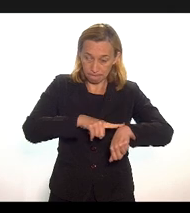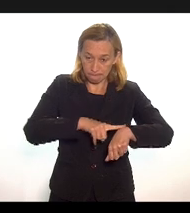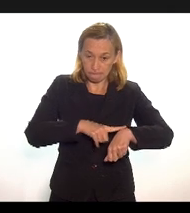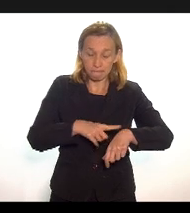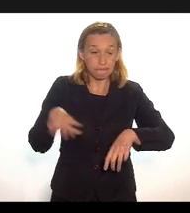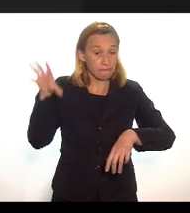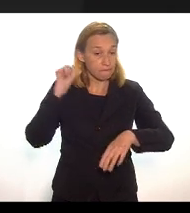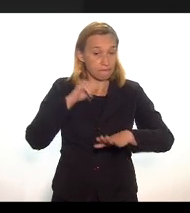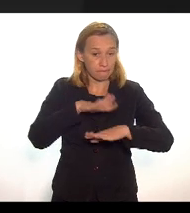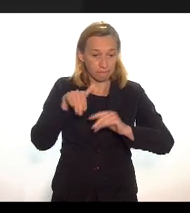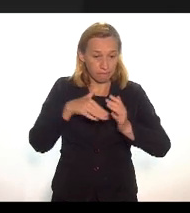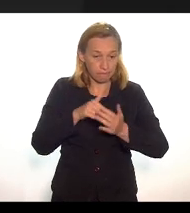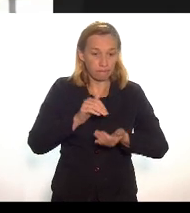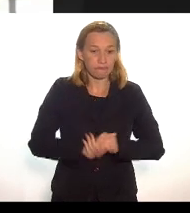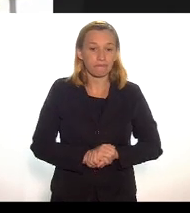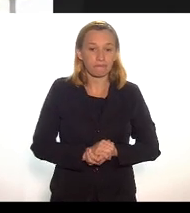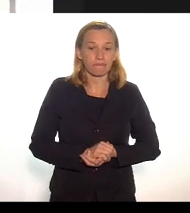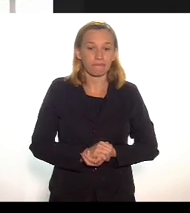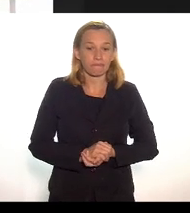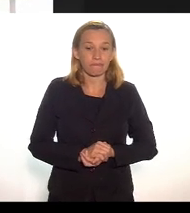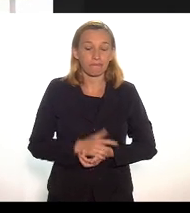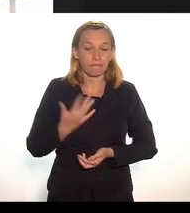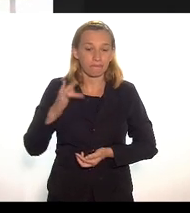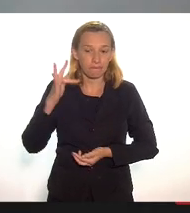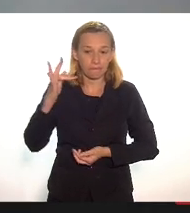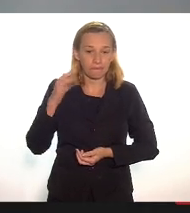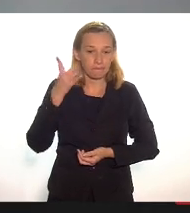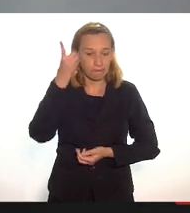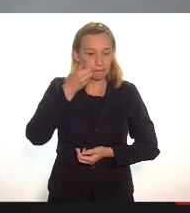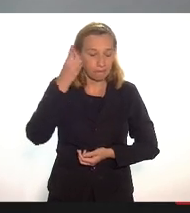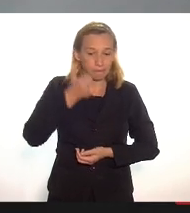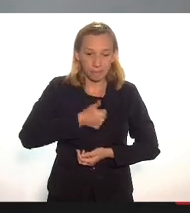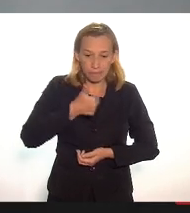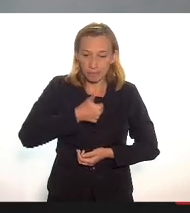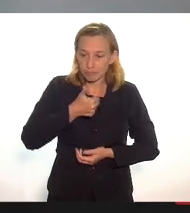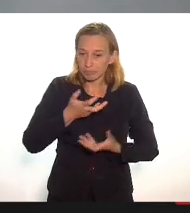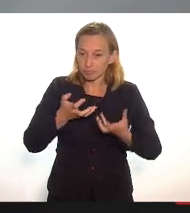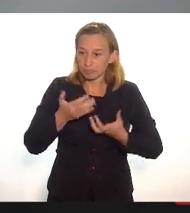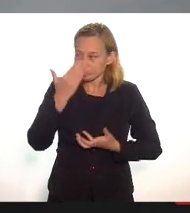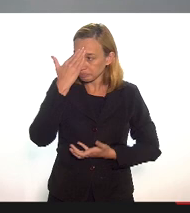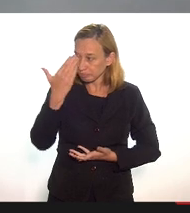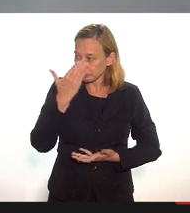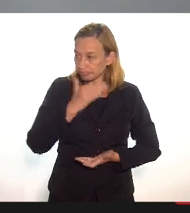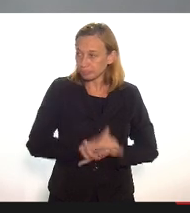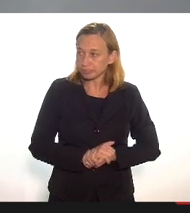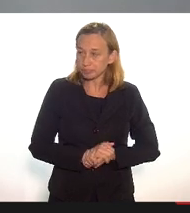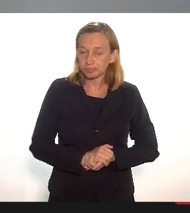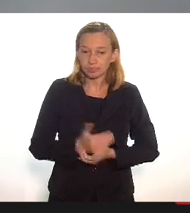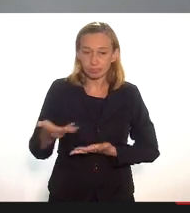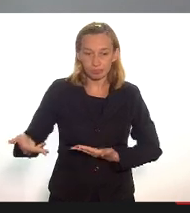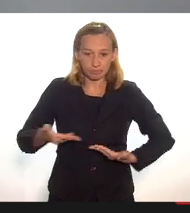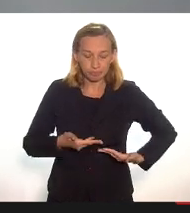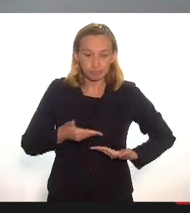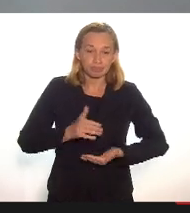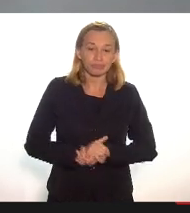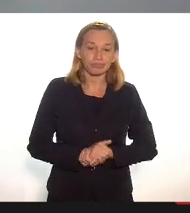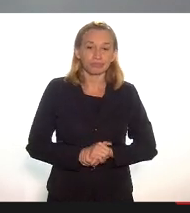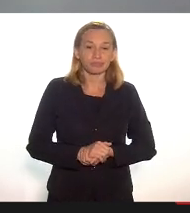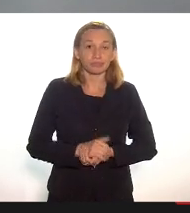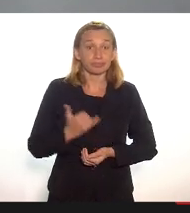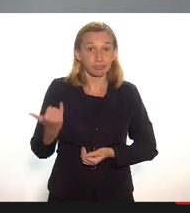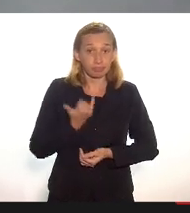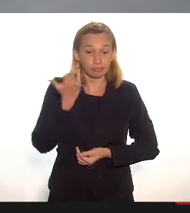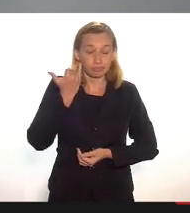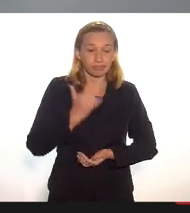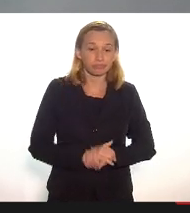escutar todo mundo. Eu vou ser breve, deputada. Em primeiro lugar, gostaria de agradecer o convite, né? É muito